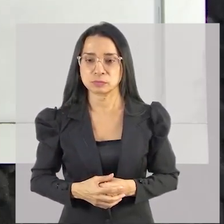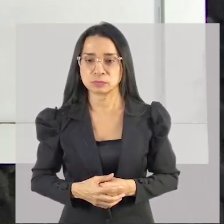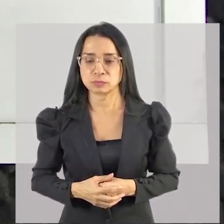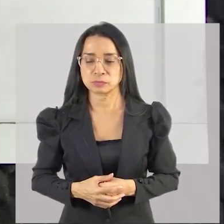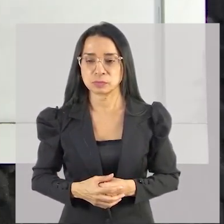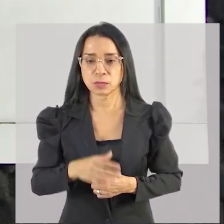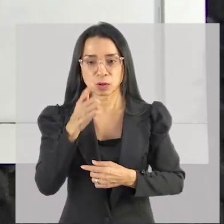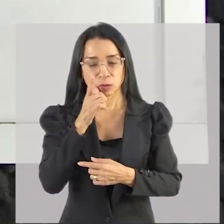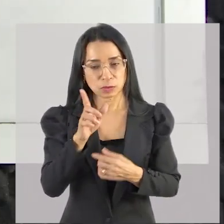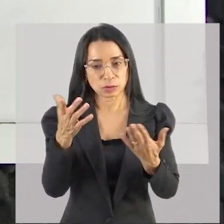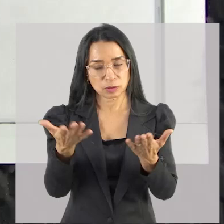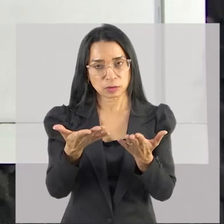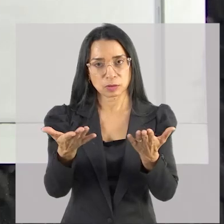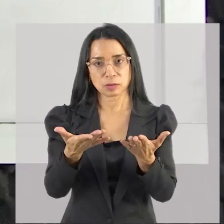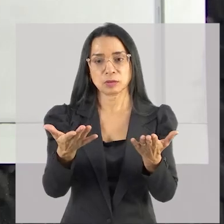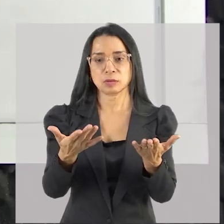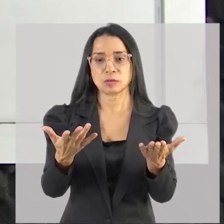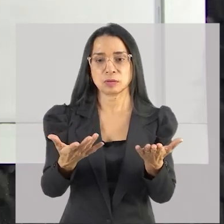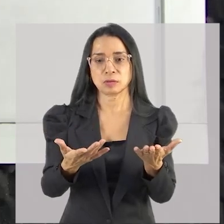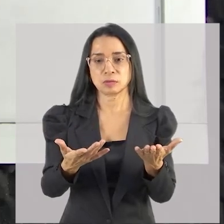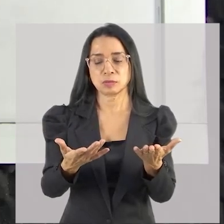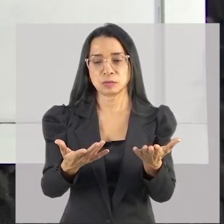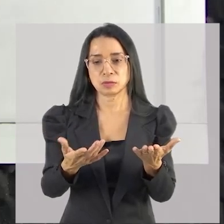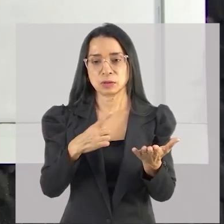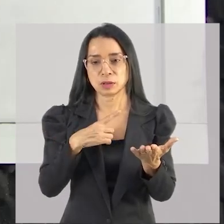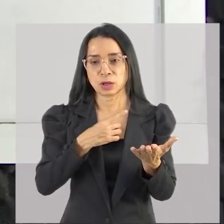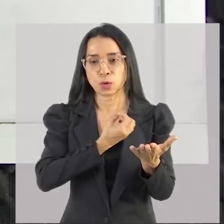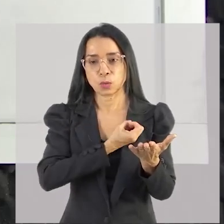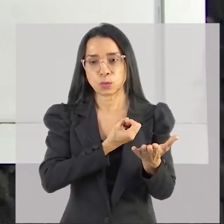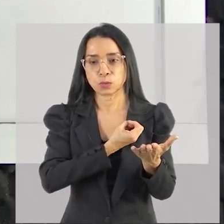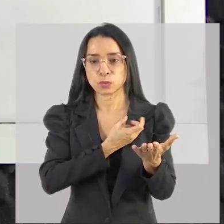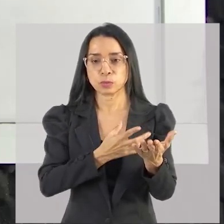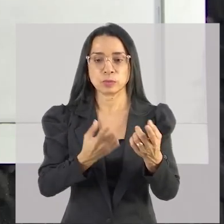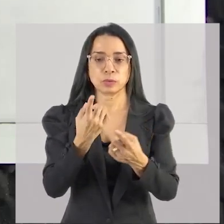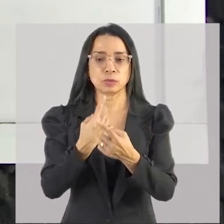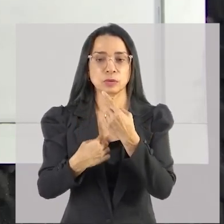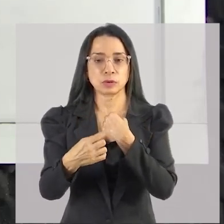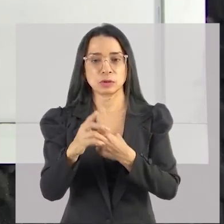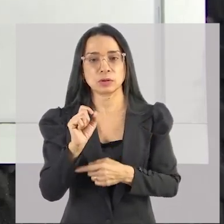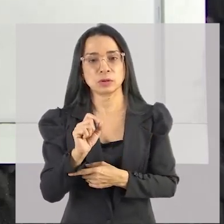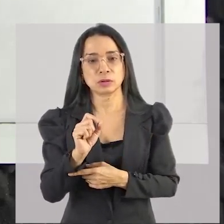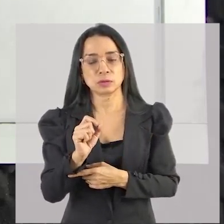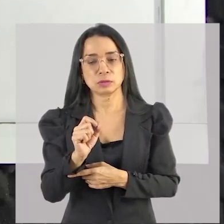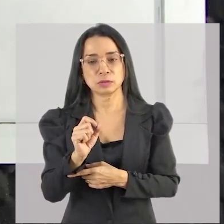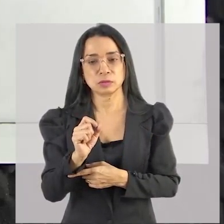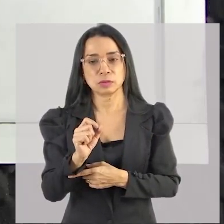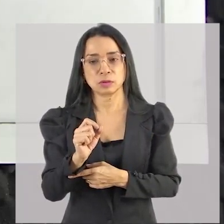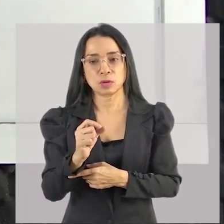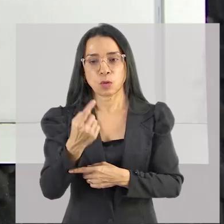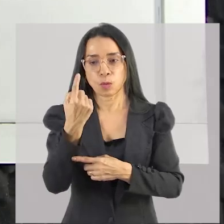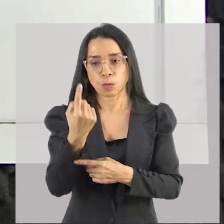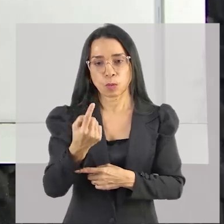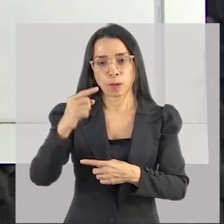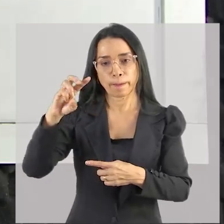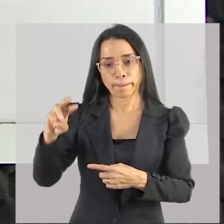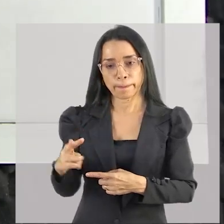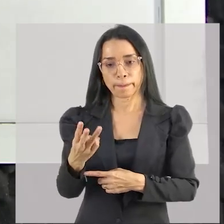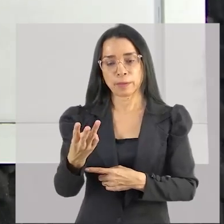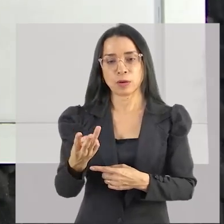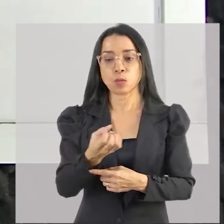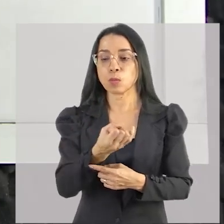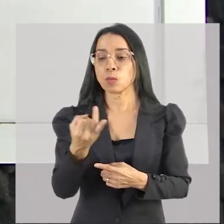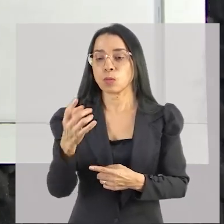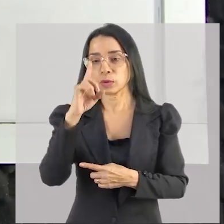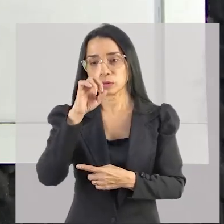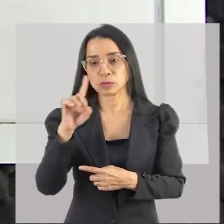eu consigo atingir o número desejado, tá? Qual é o número desejado? 1 milhão. Agora,